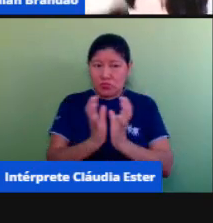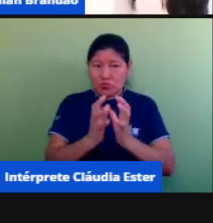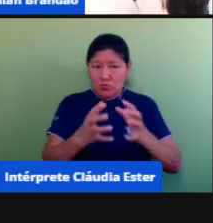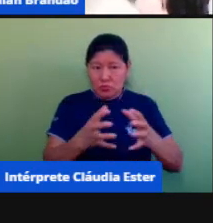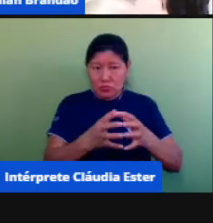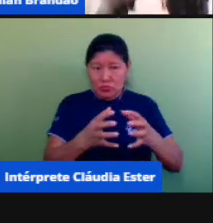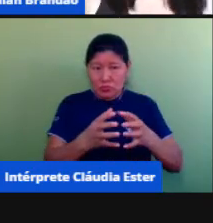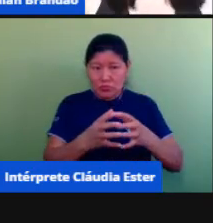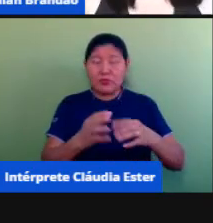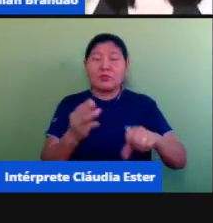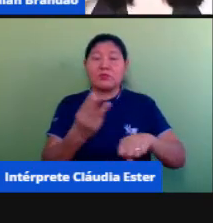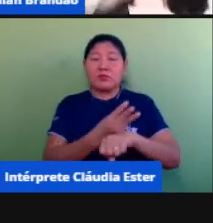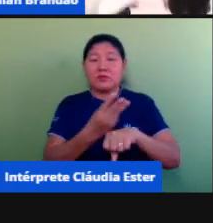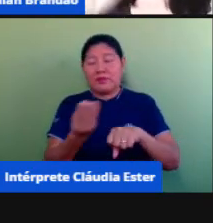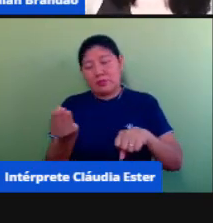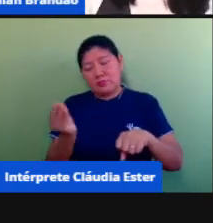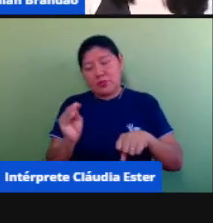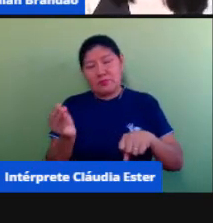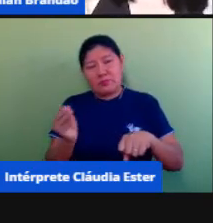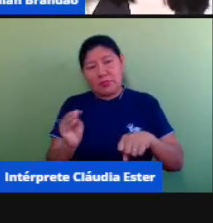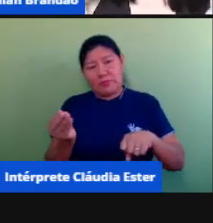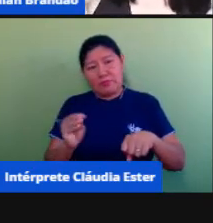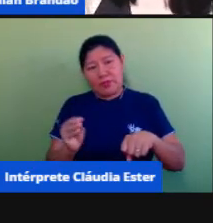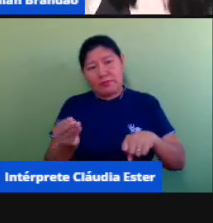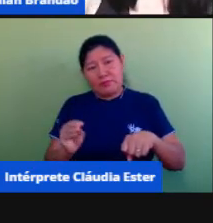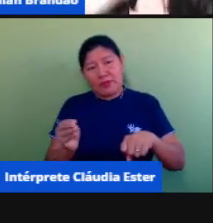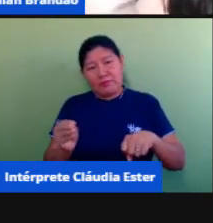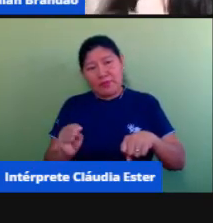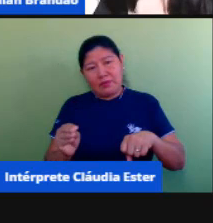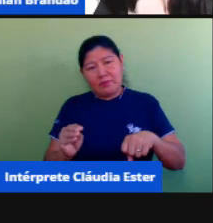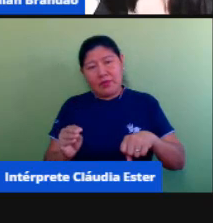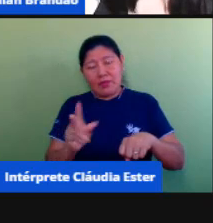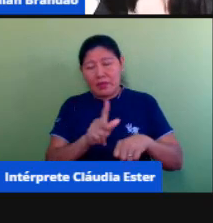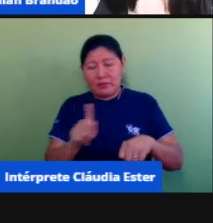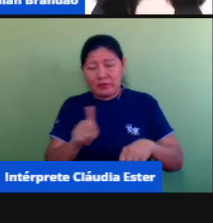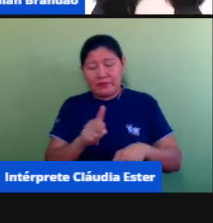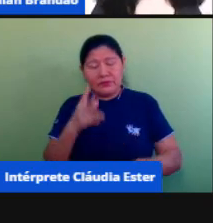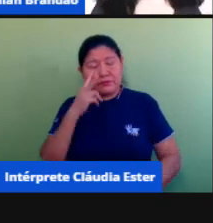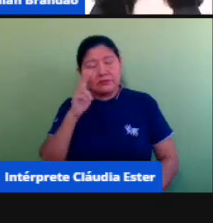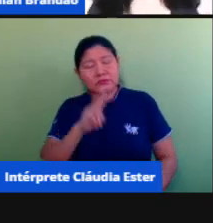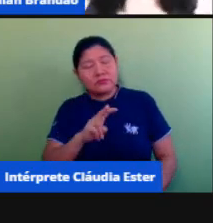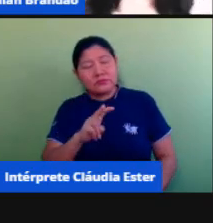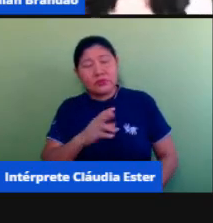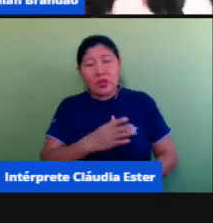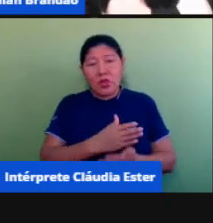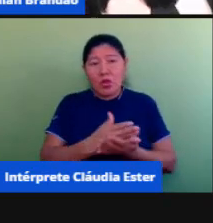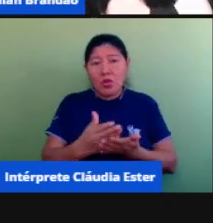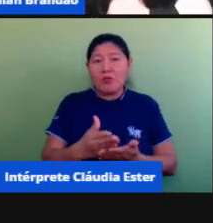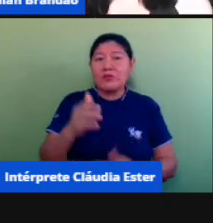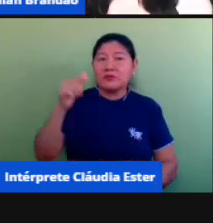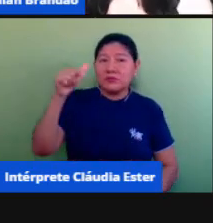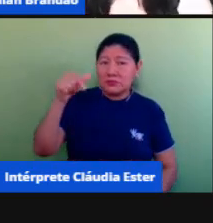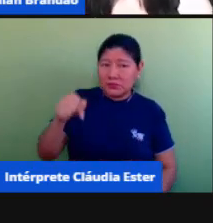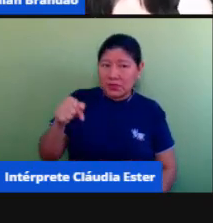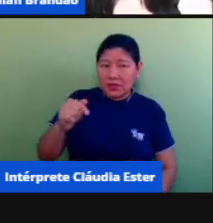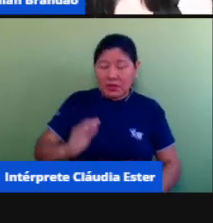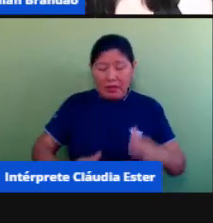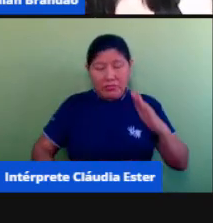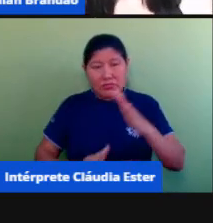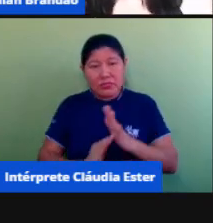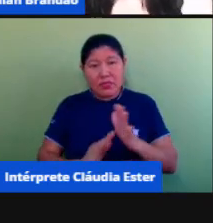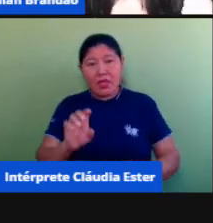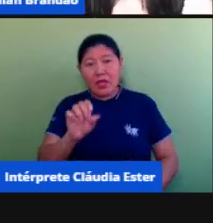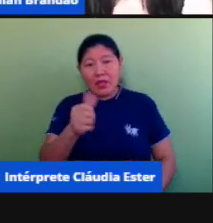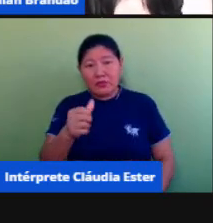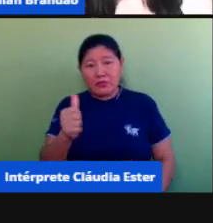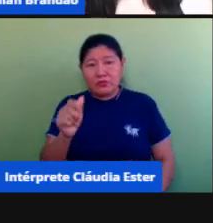estão ali presentes. Tá? O professor, no término da aula, iniciou às 7, termina às 11. Iniciou às 11, ele